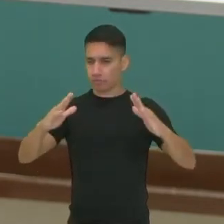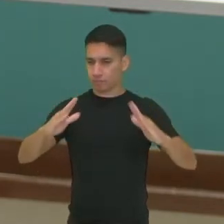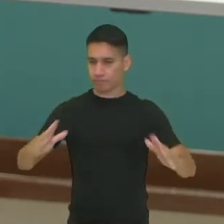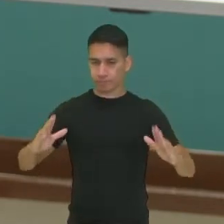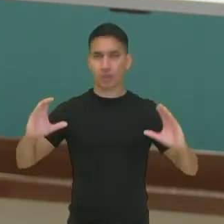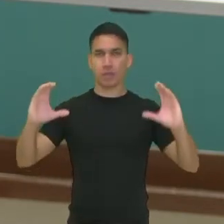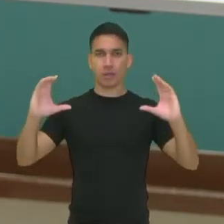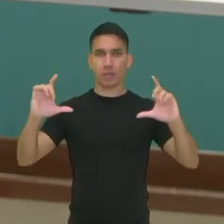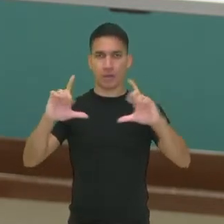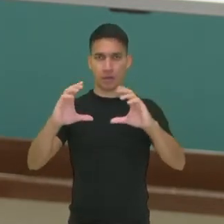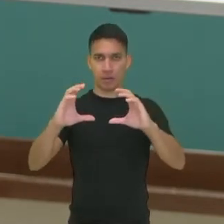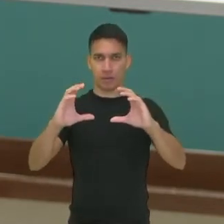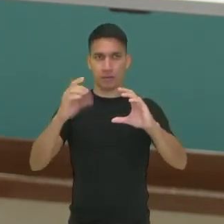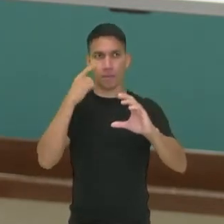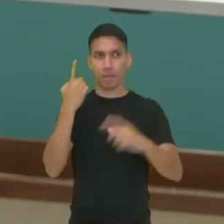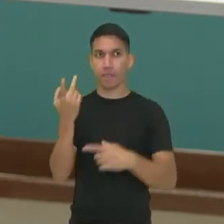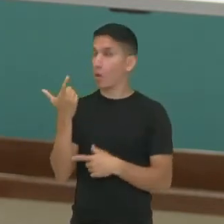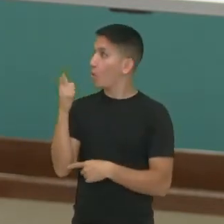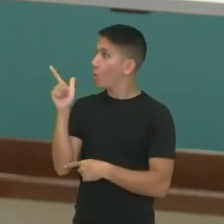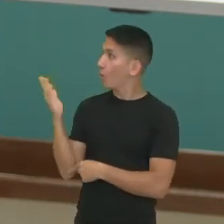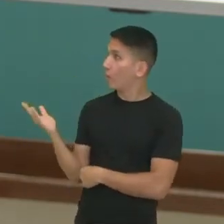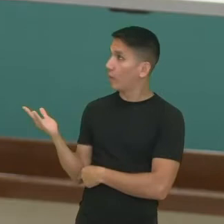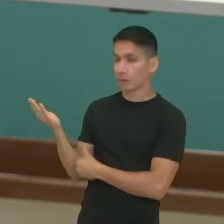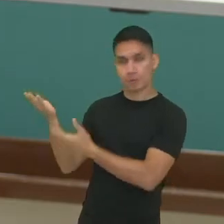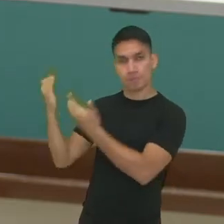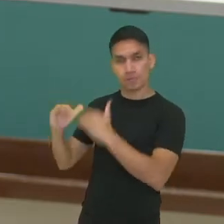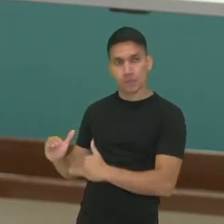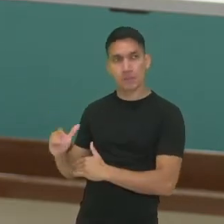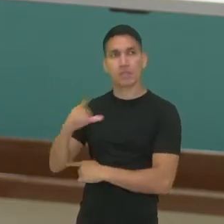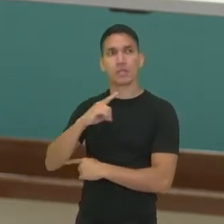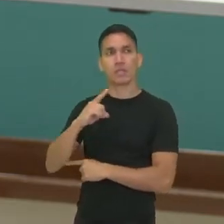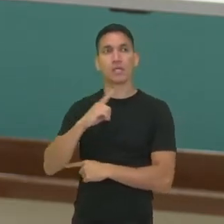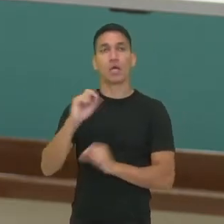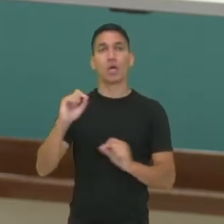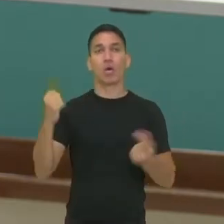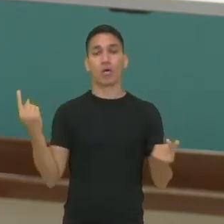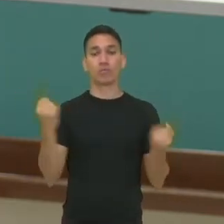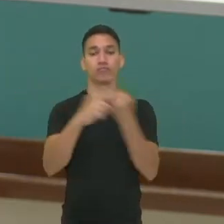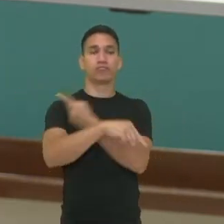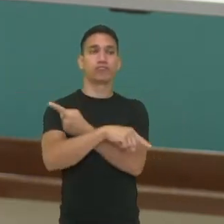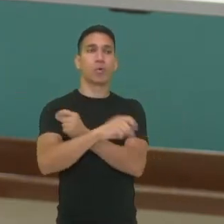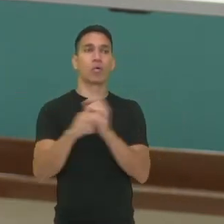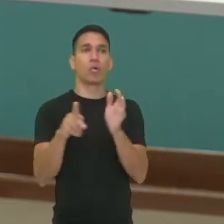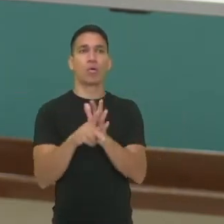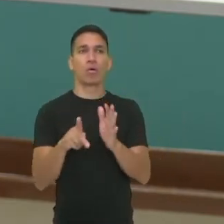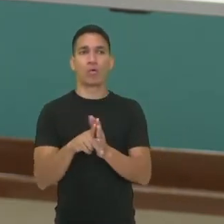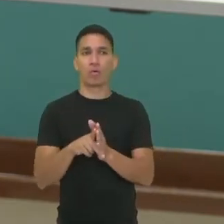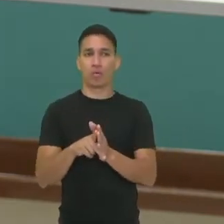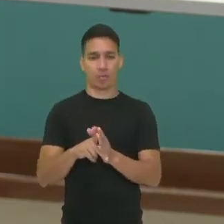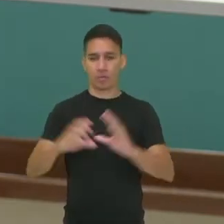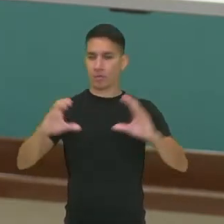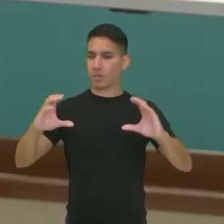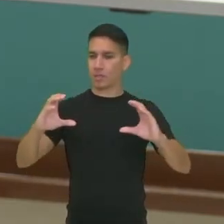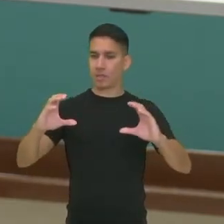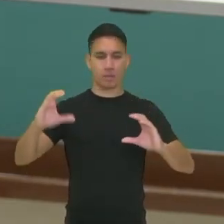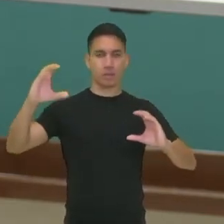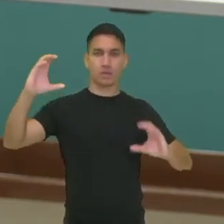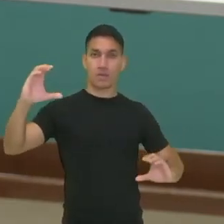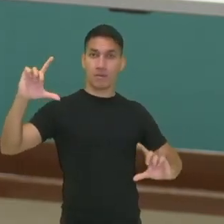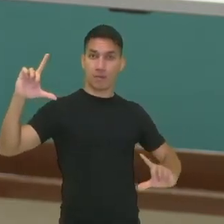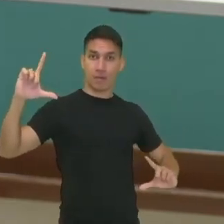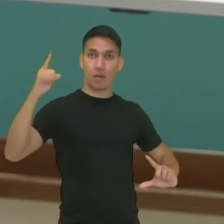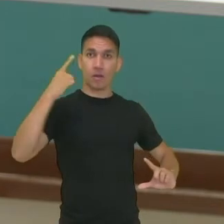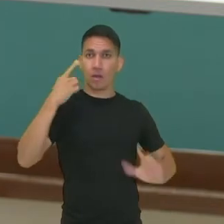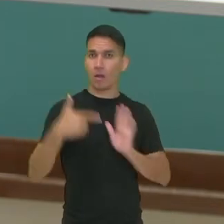Neste caso, nesta outra substância, nós temos os 2 átomos de cloro transpassados. Aqui a representação da molécula no